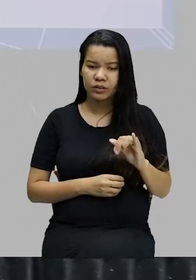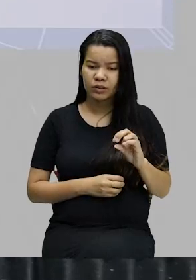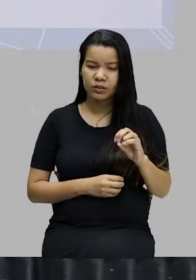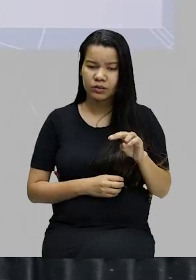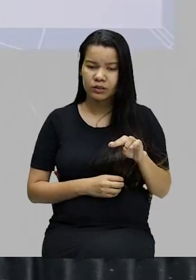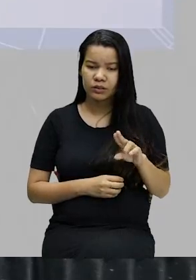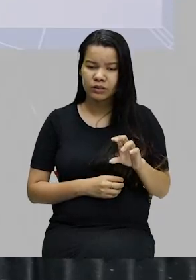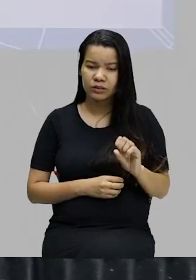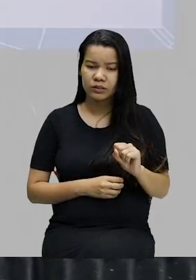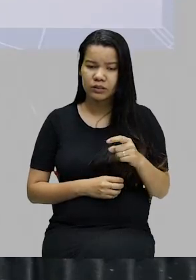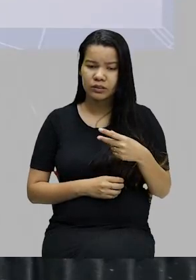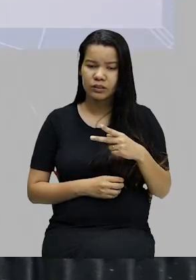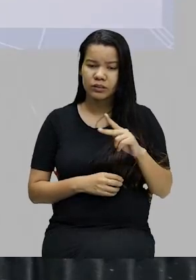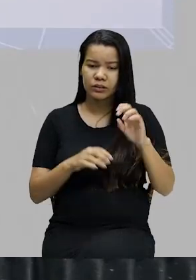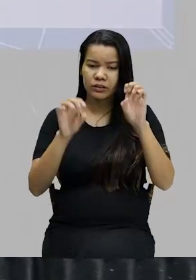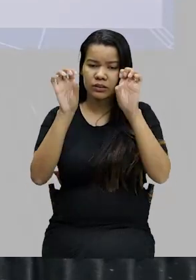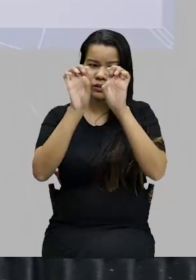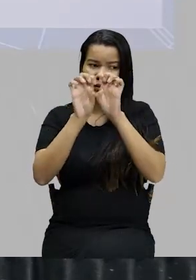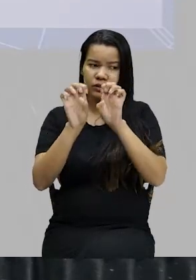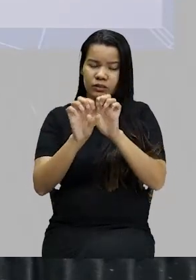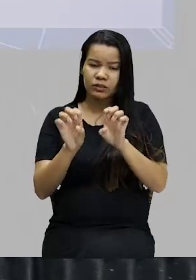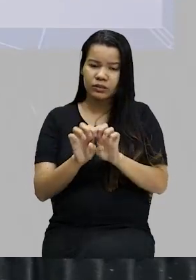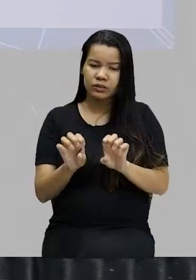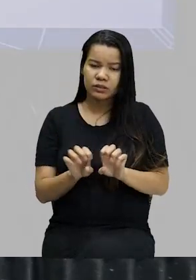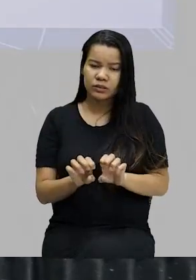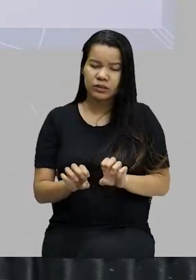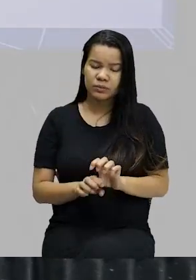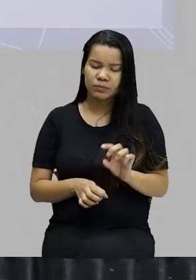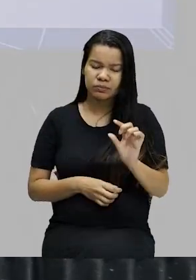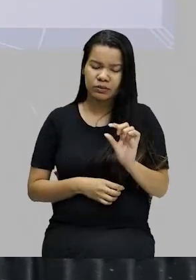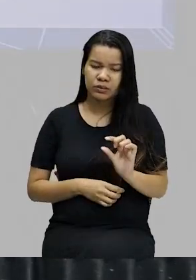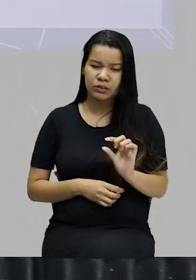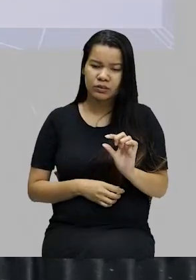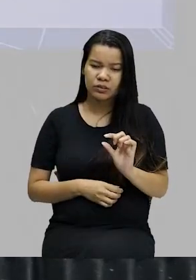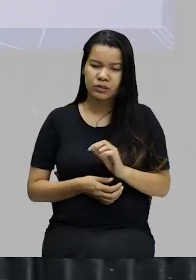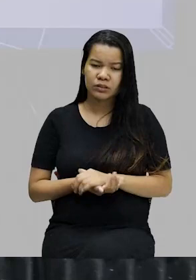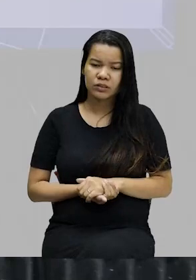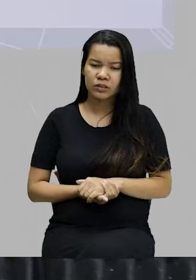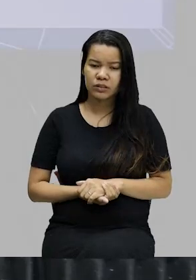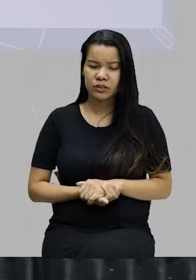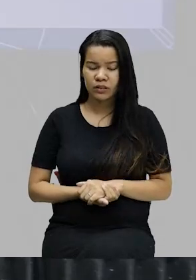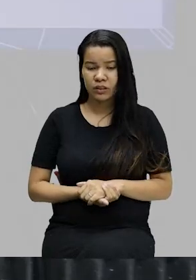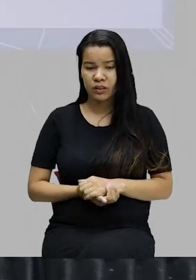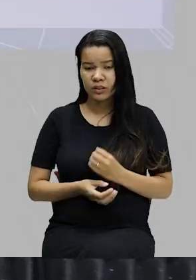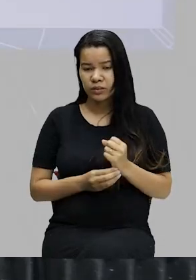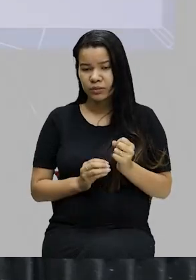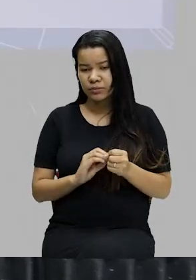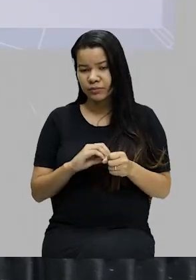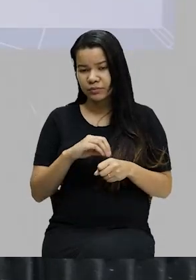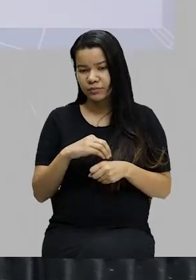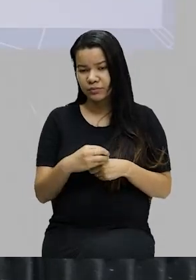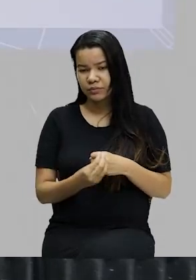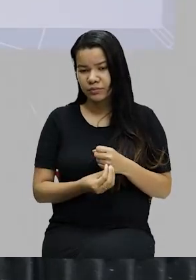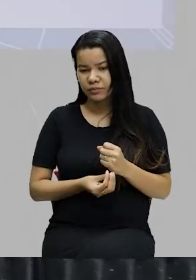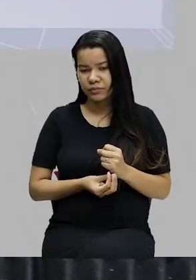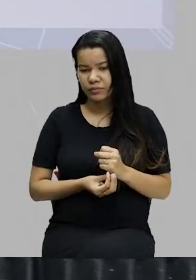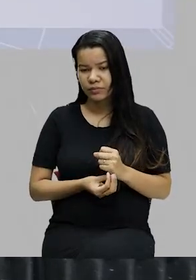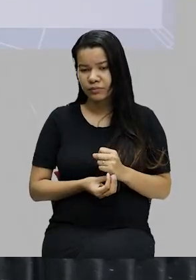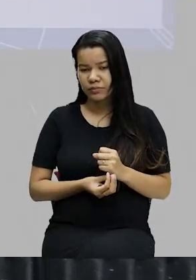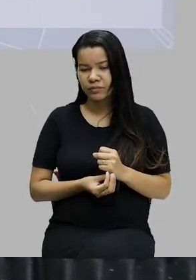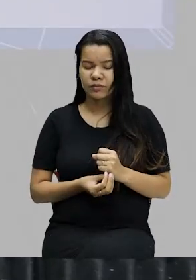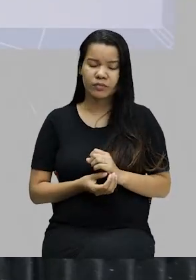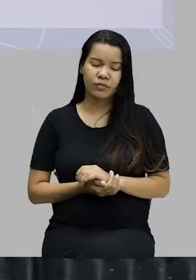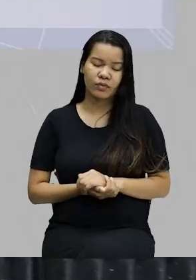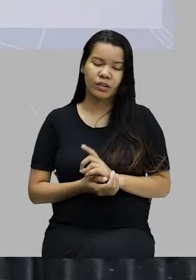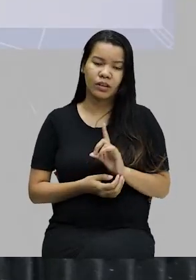Bom, essas estruturas são estruturas extremamente pequenas. Contar átomos, contar moléculas é muito complicado,